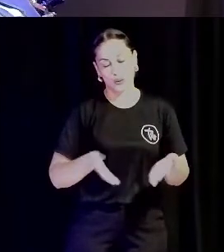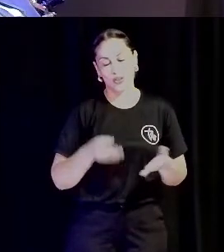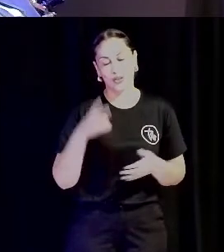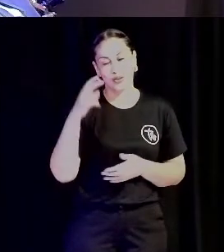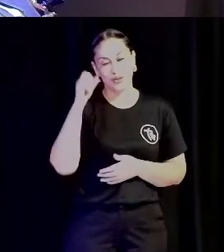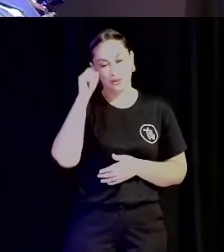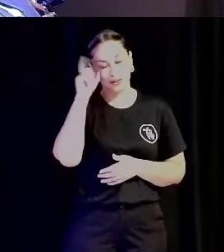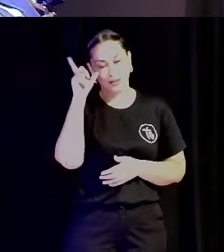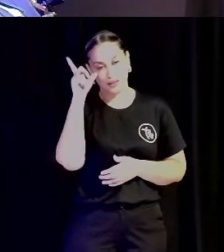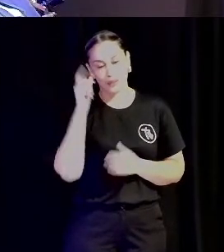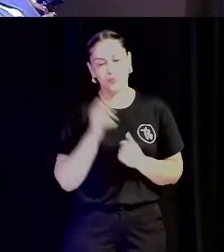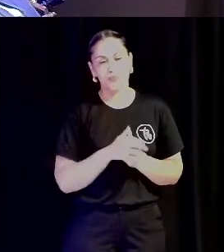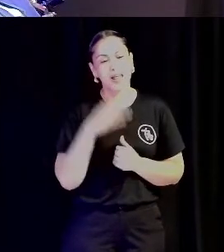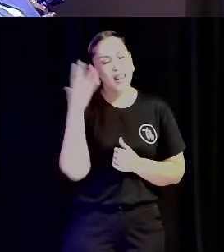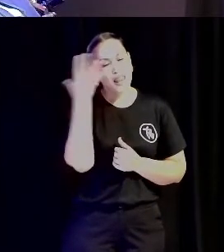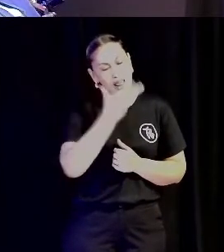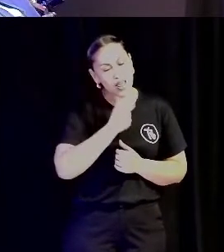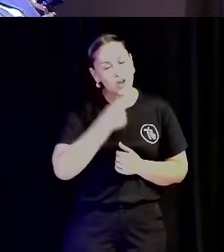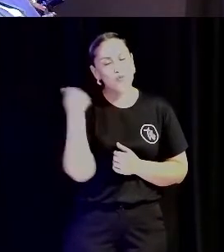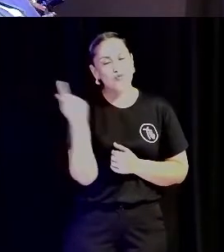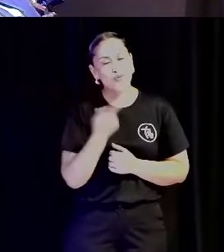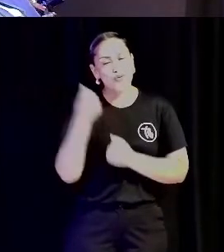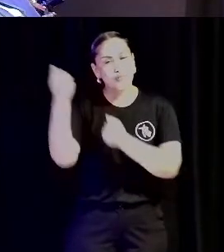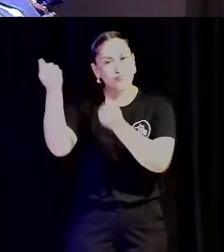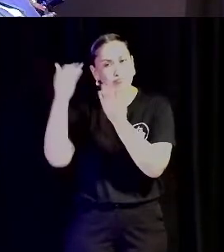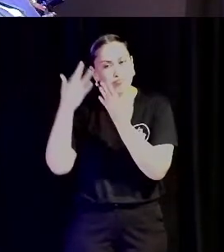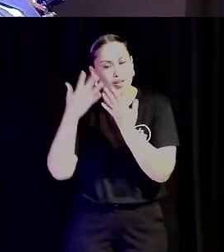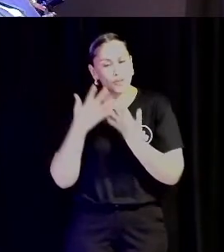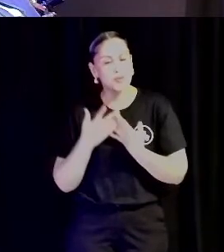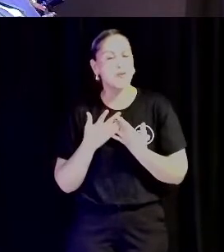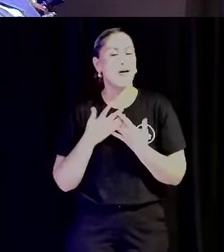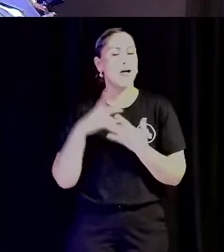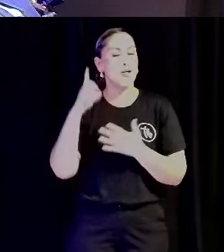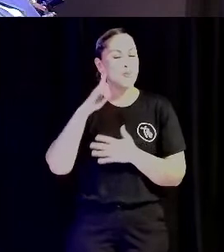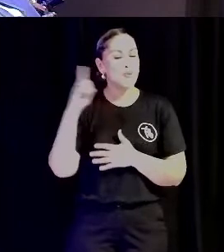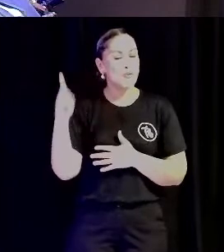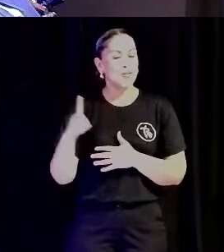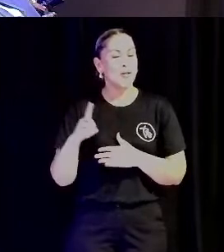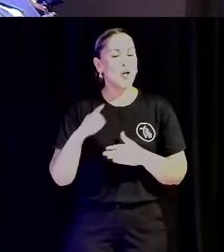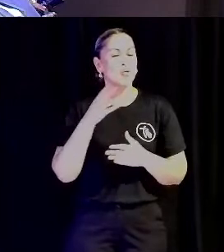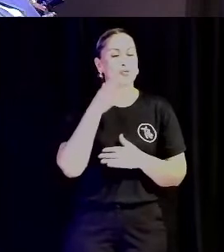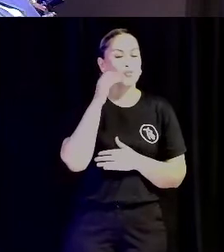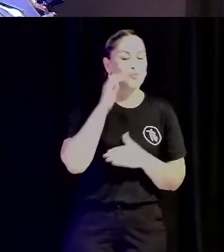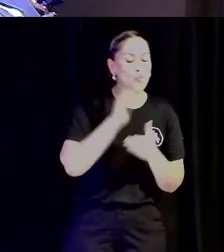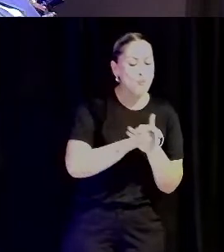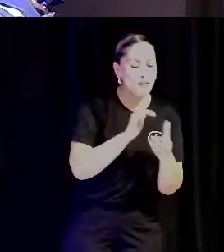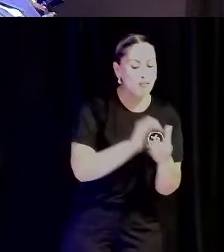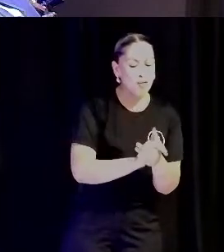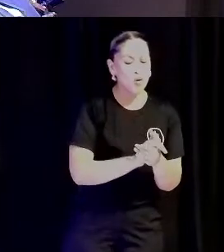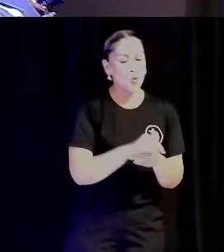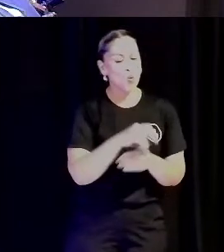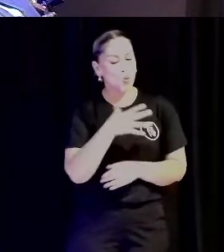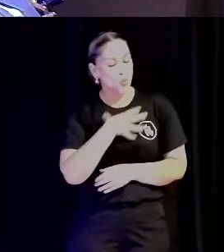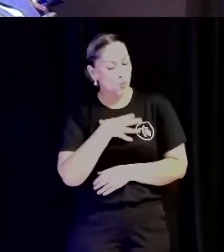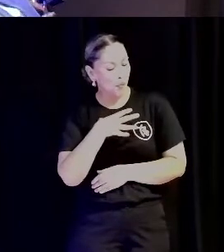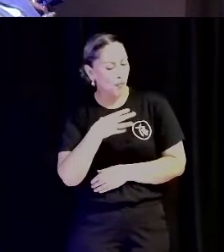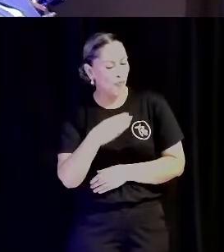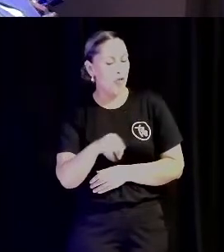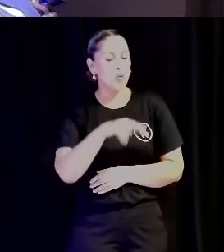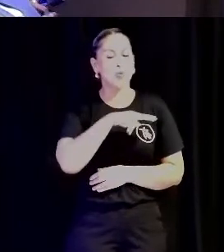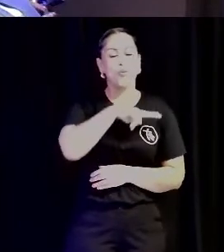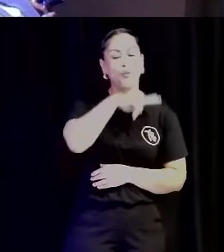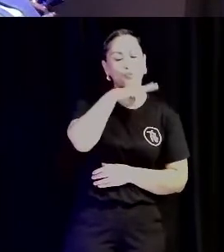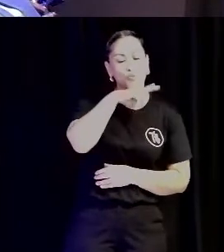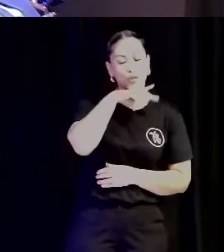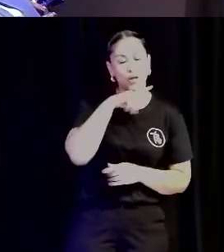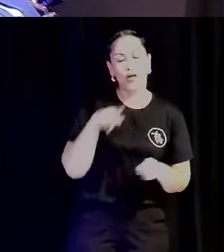sermos abençoados por Deus com cônjuges, com filhos, com netos, com